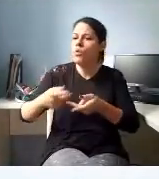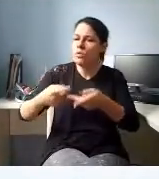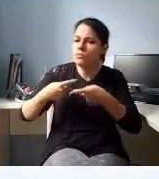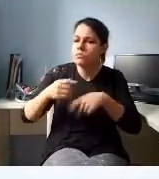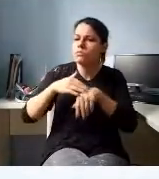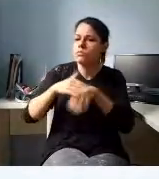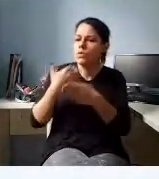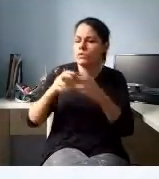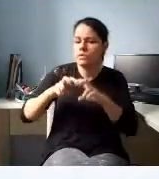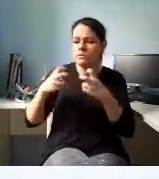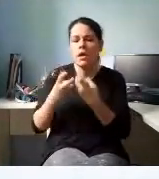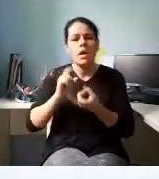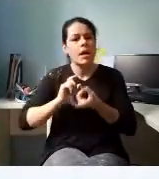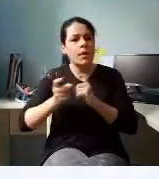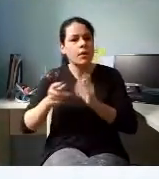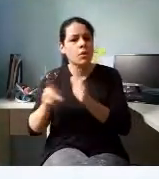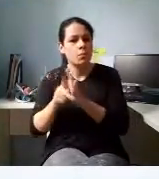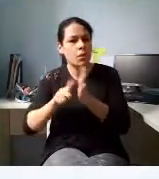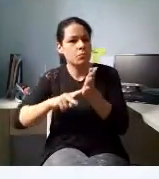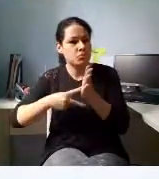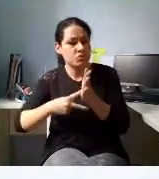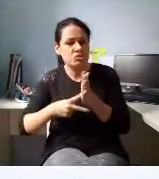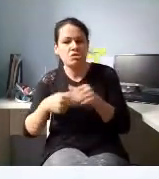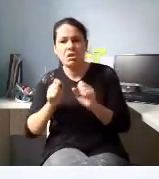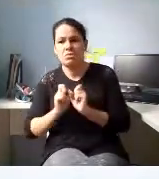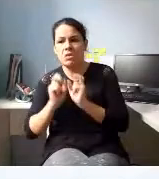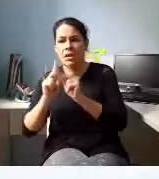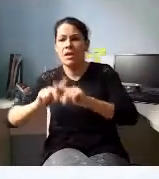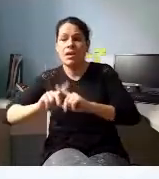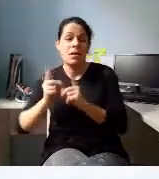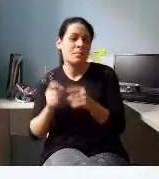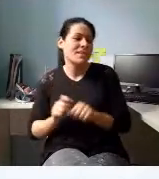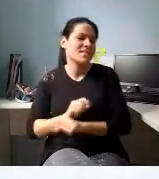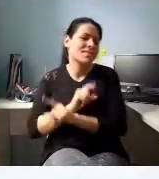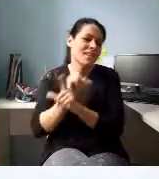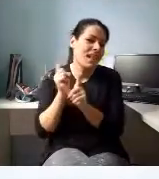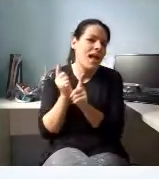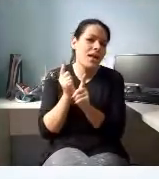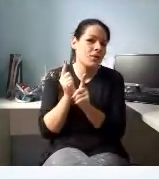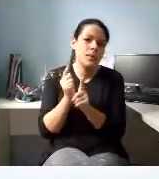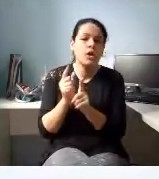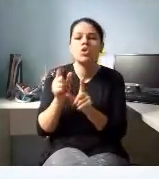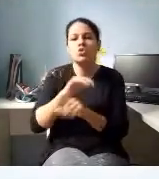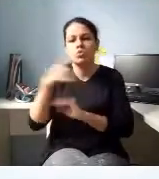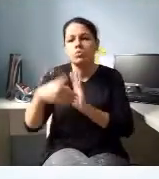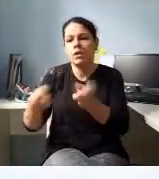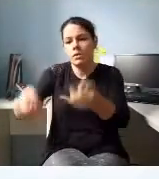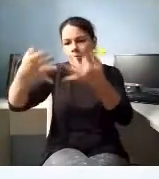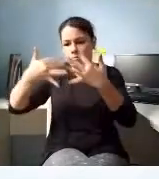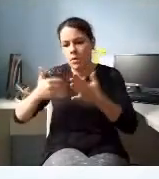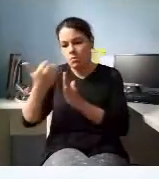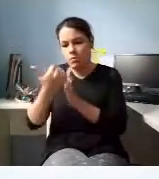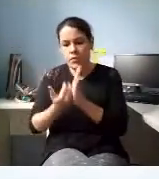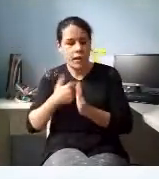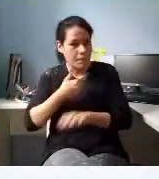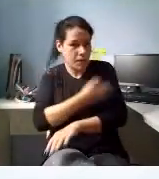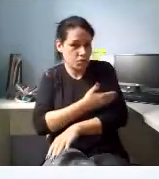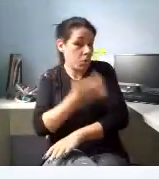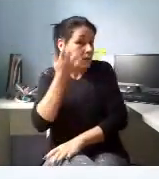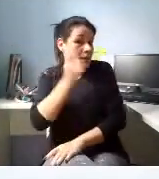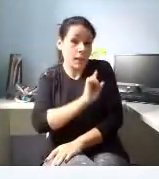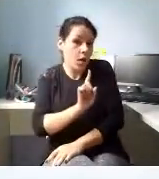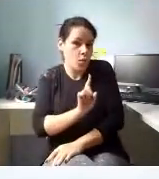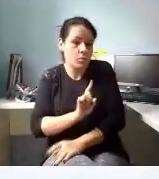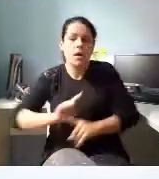em alguns aspectos, não que ele tenha, não que o que ele ouviu ele colocou em prática, mas pelo menos ele abriu espaço para esse diálogo.